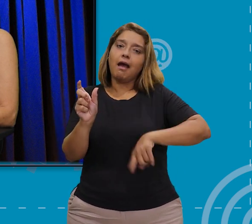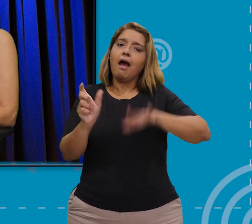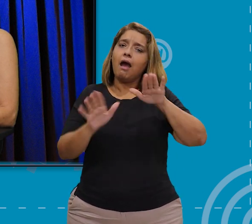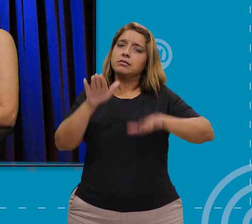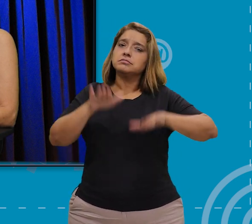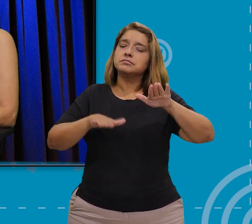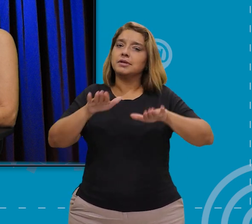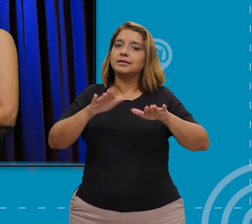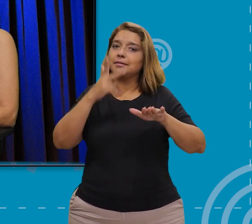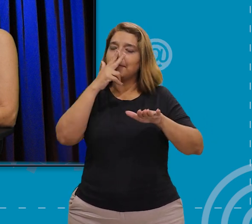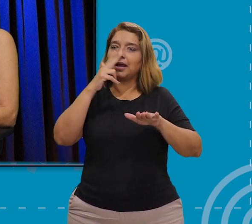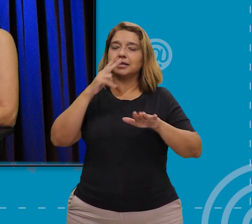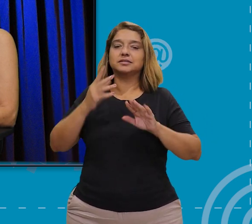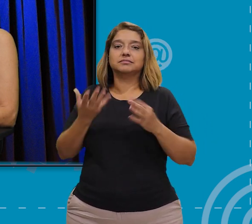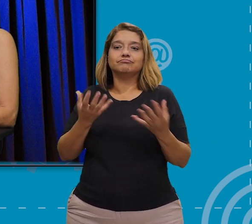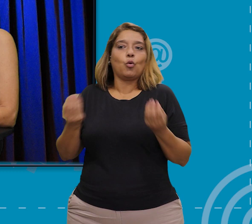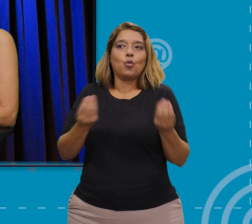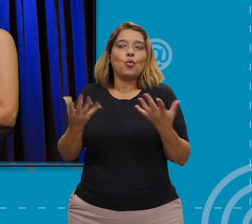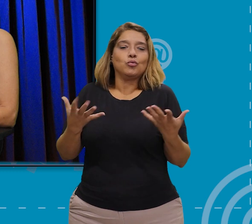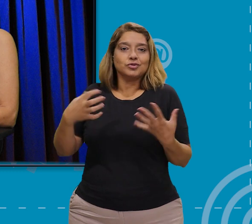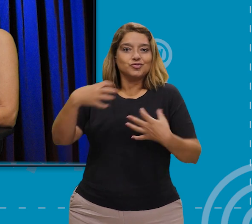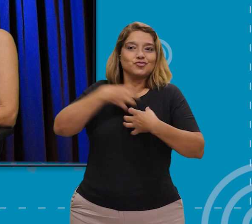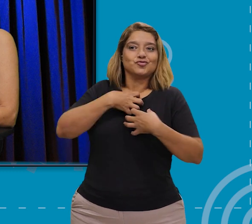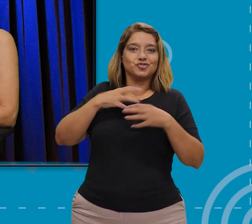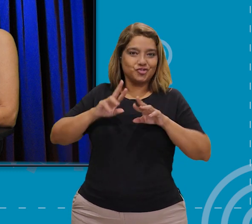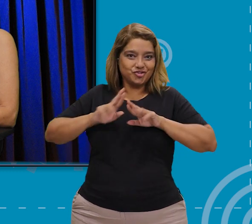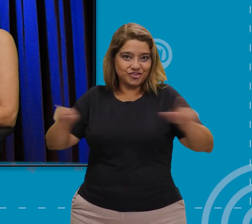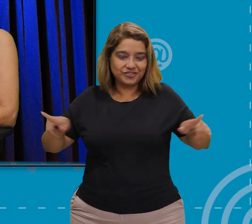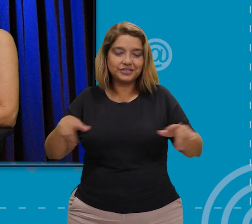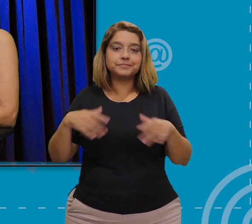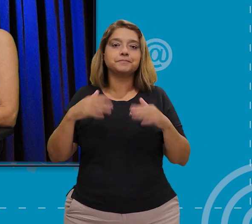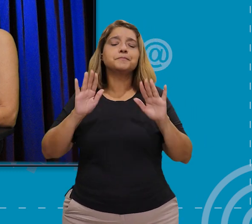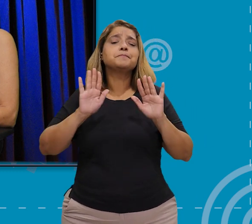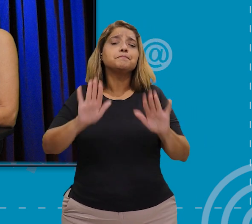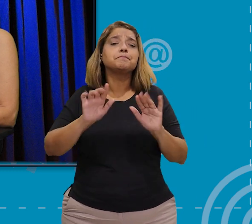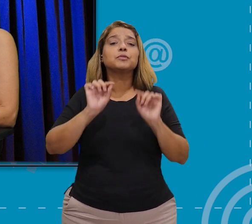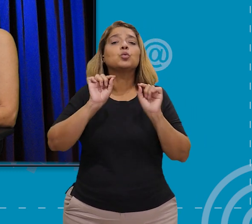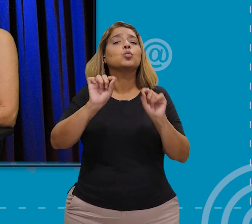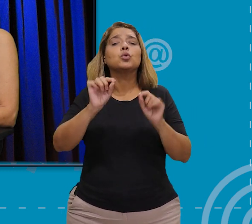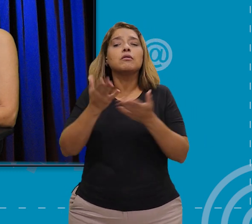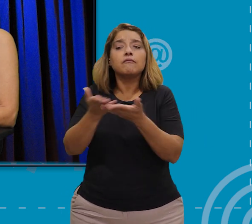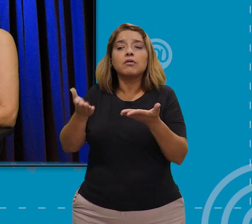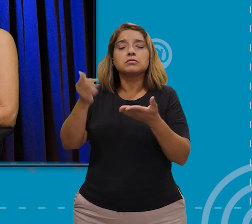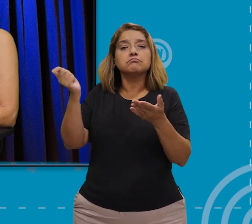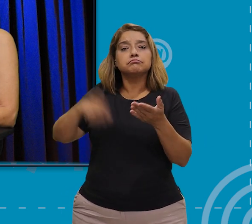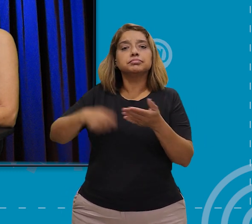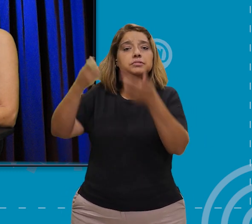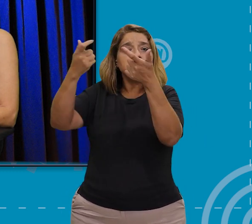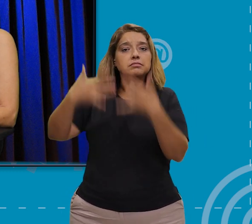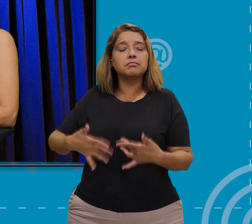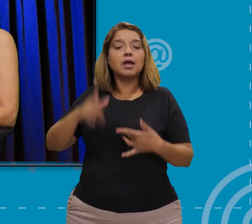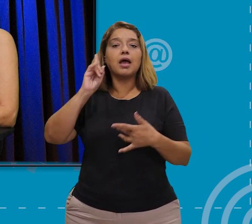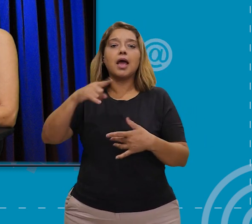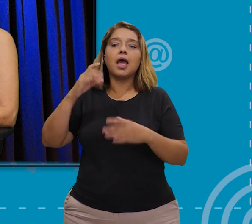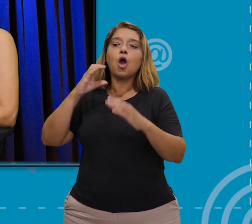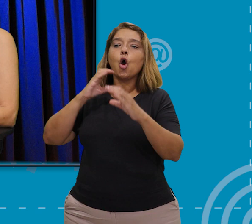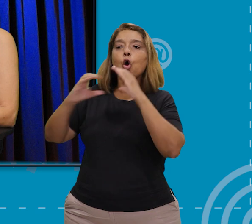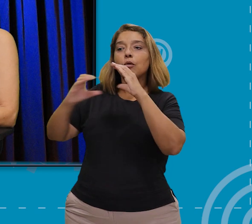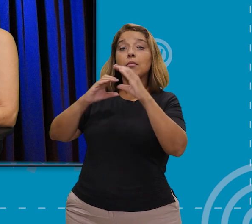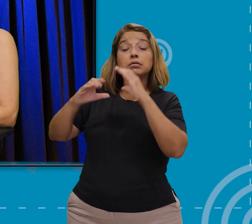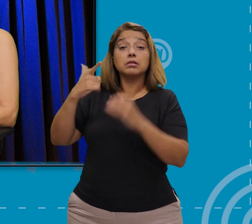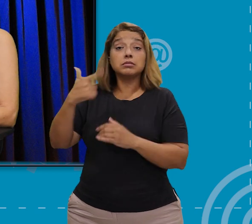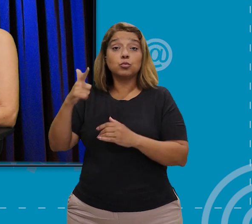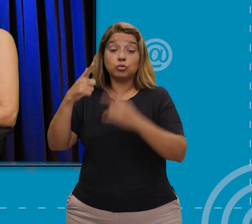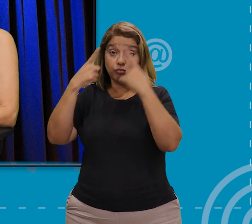nessas situações. Mas o que você pode dizer sobre a comunicação não violenta? São só palavras? Atitudes